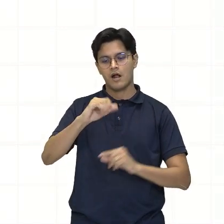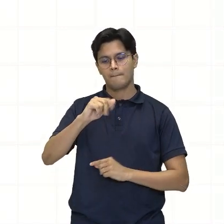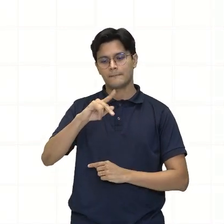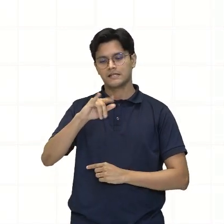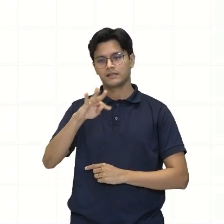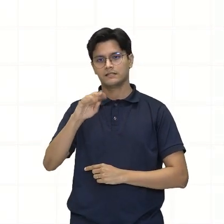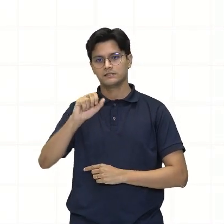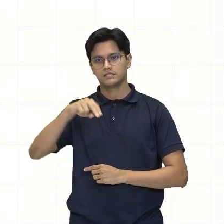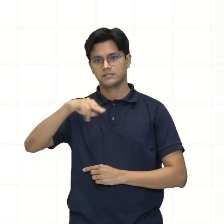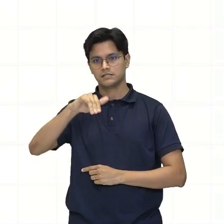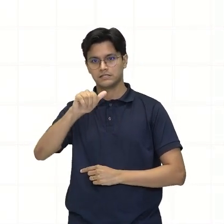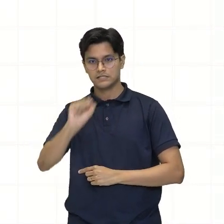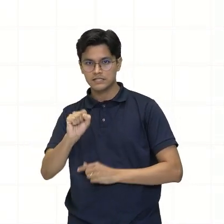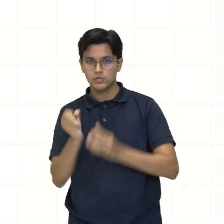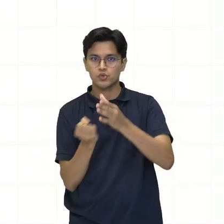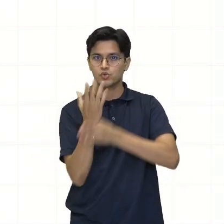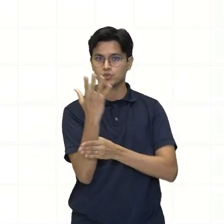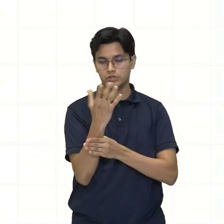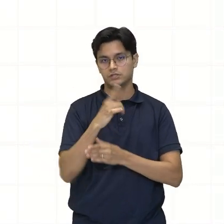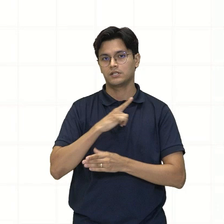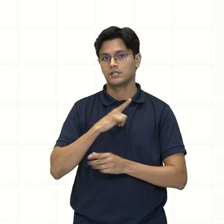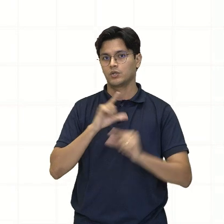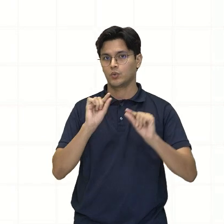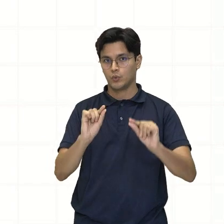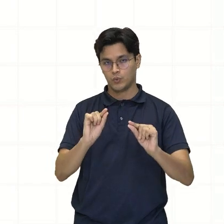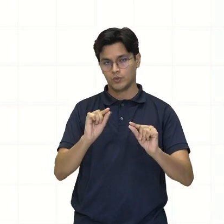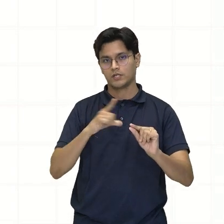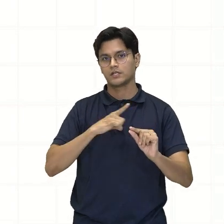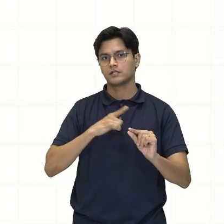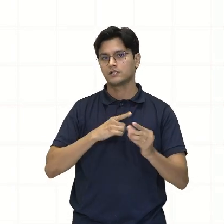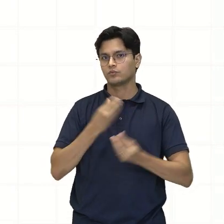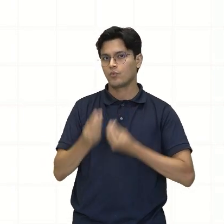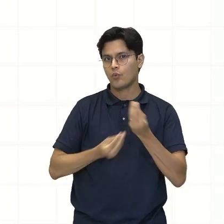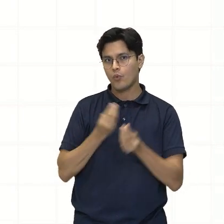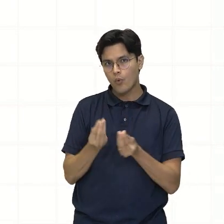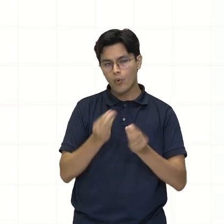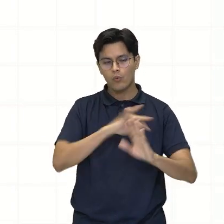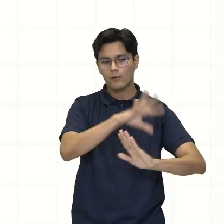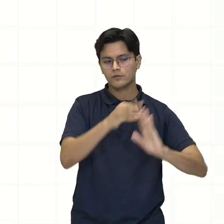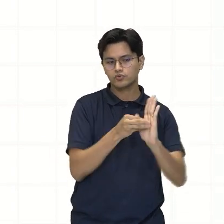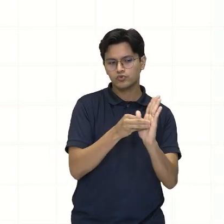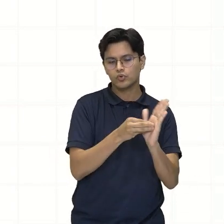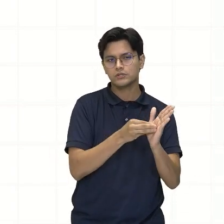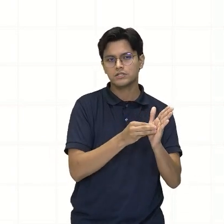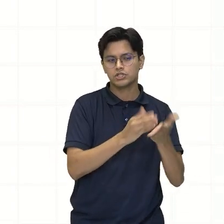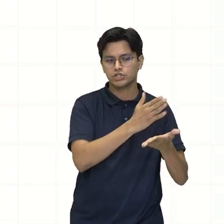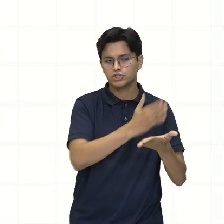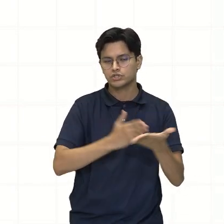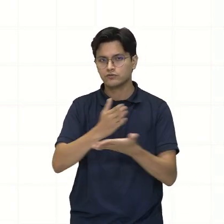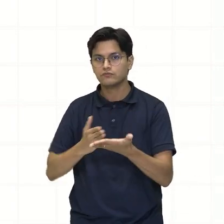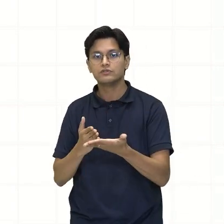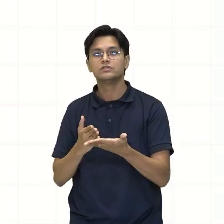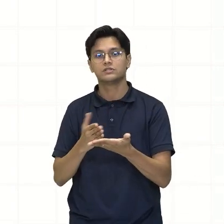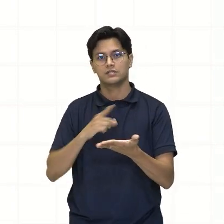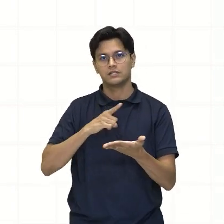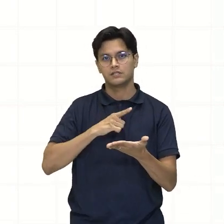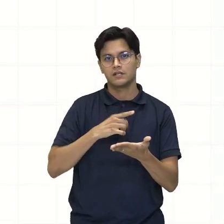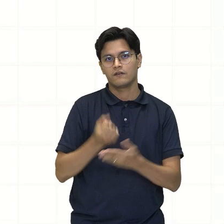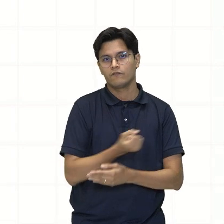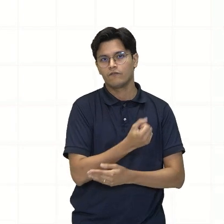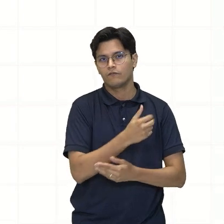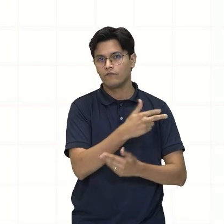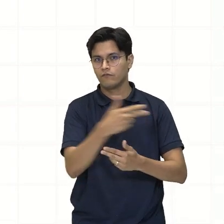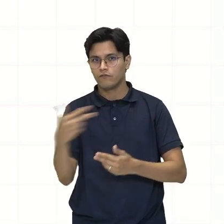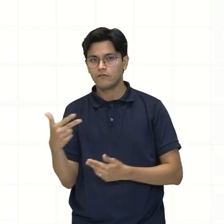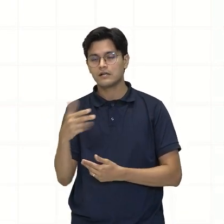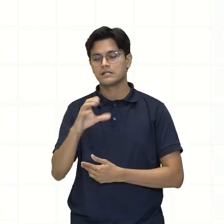comigo. Esse quadro ele apresenta a divisão da Amazônia em diversas capitanias durante o período